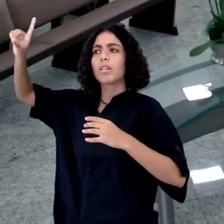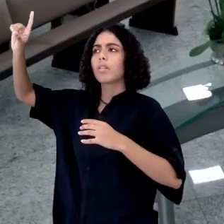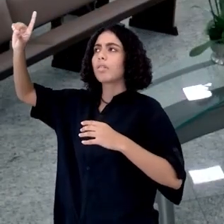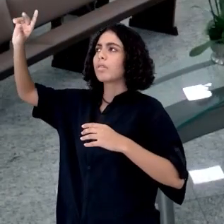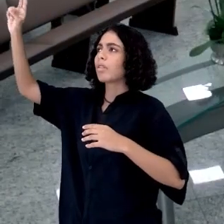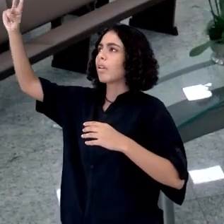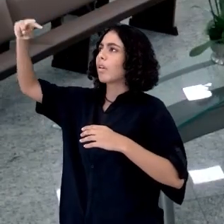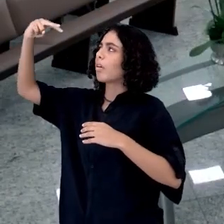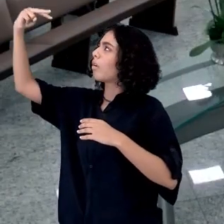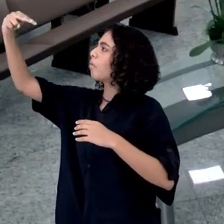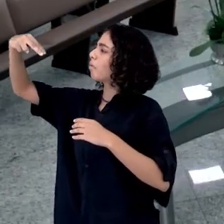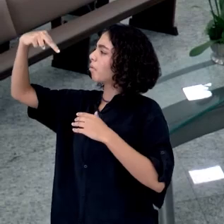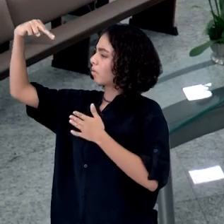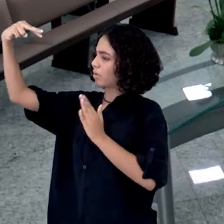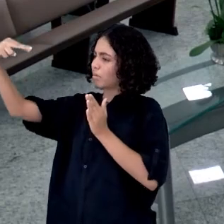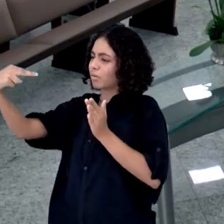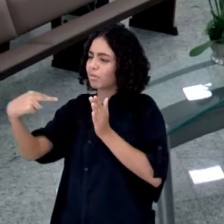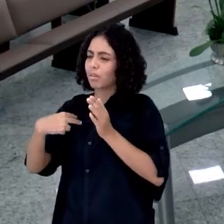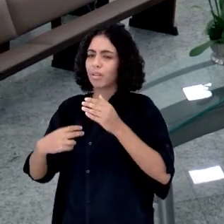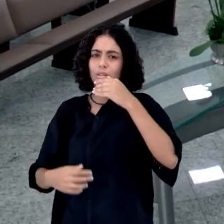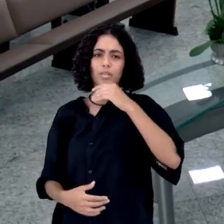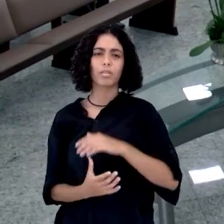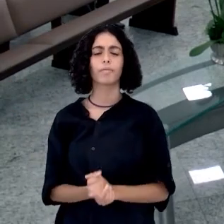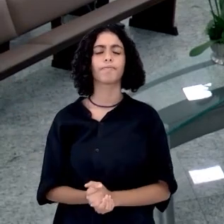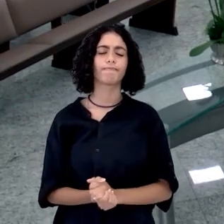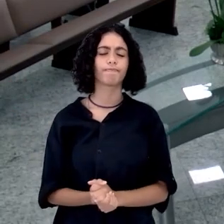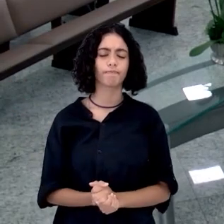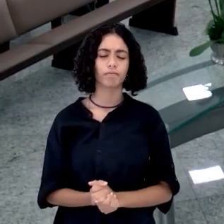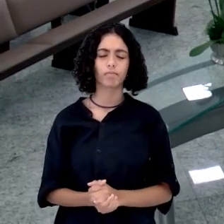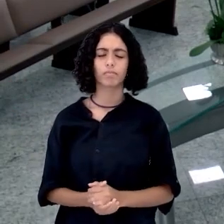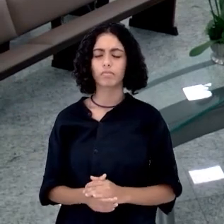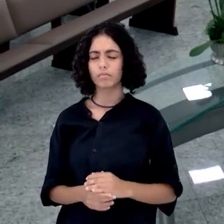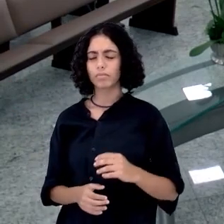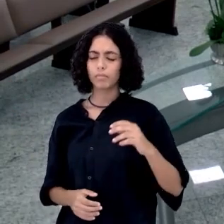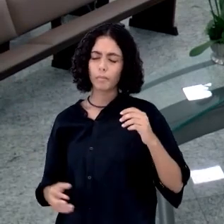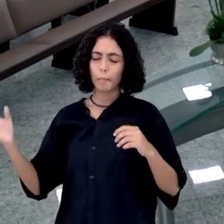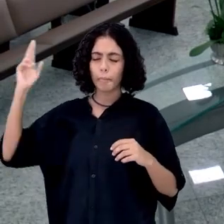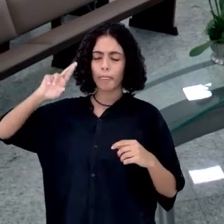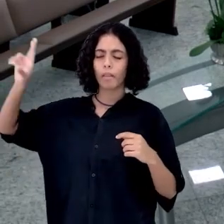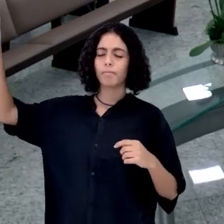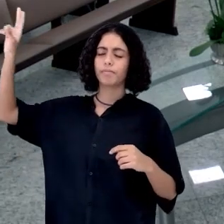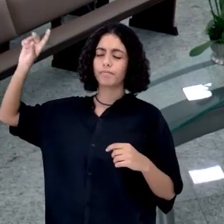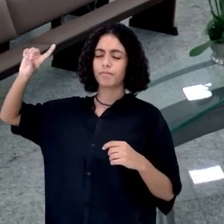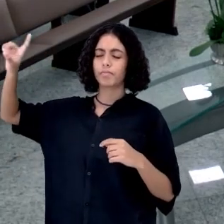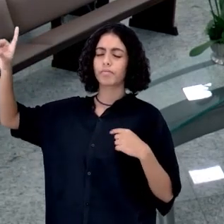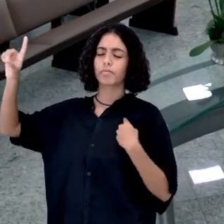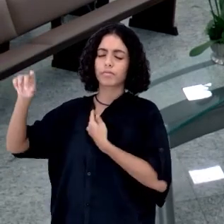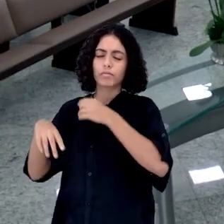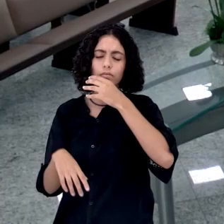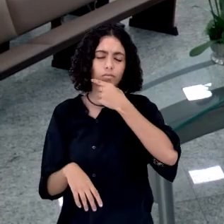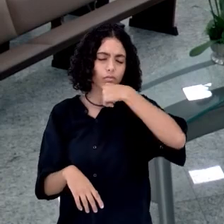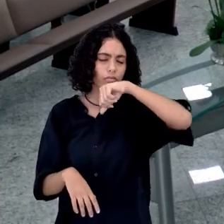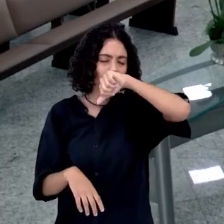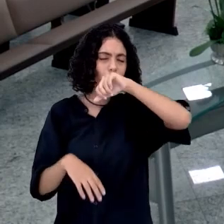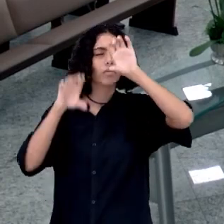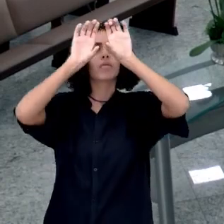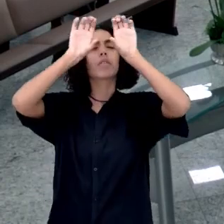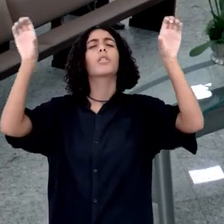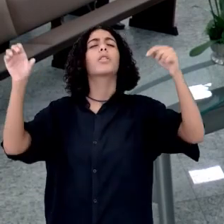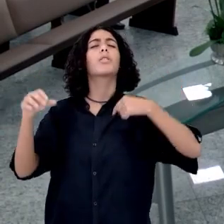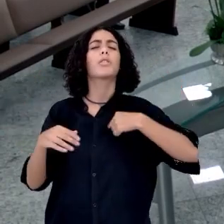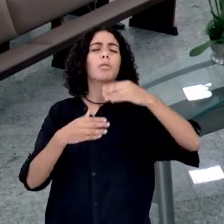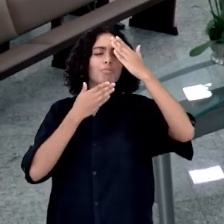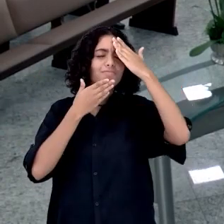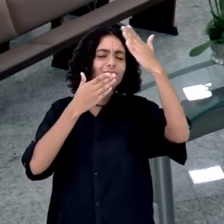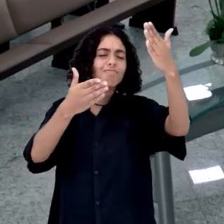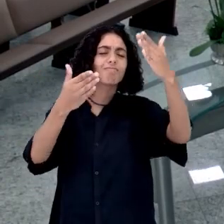Senhor Deus, nosso Pai, que estás nos céus, eu te agradeço, Senhor, por este dia. Senhor, neste